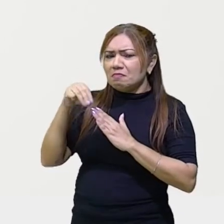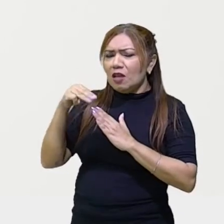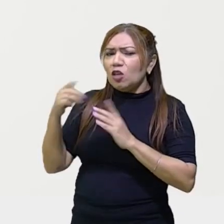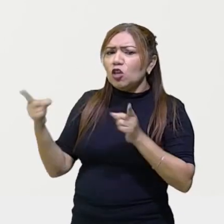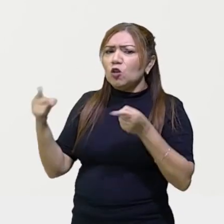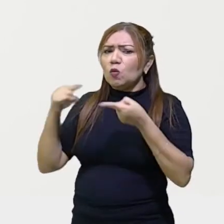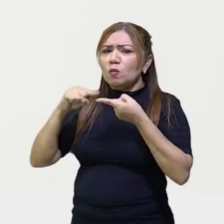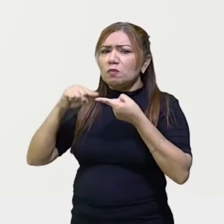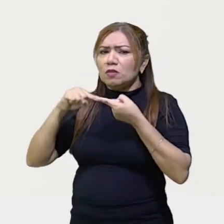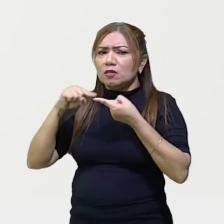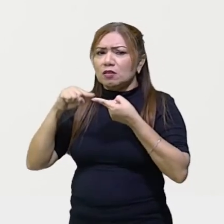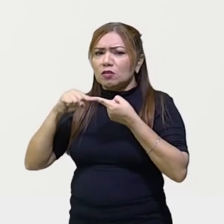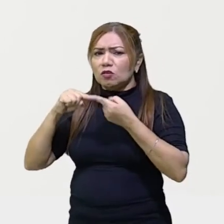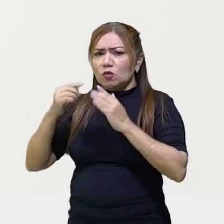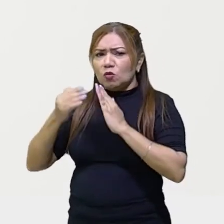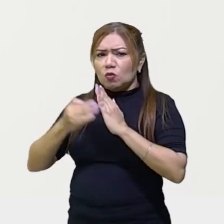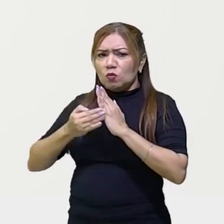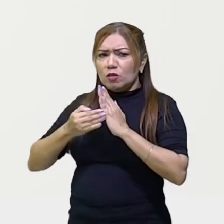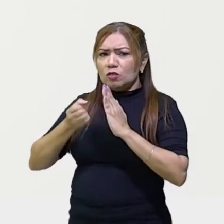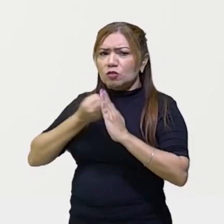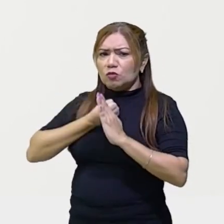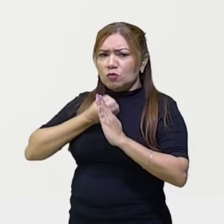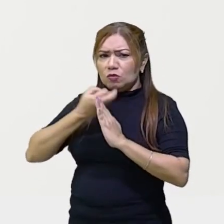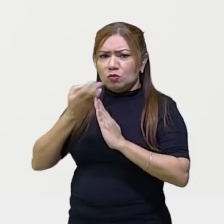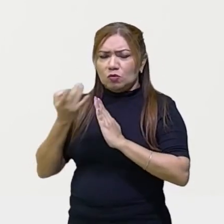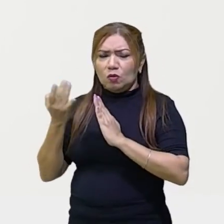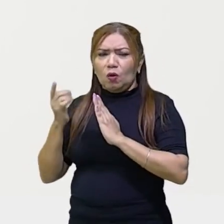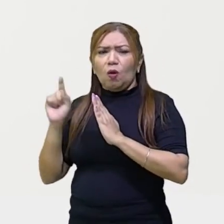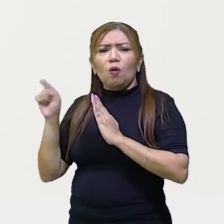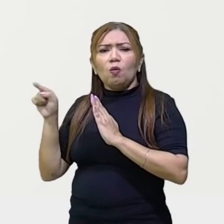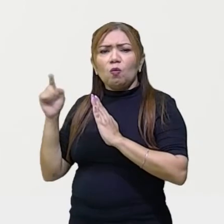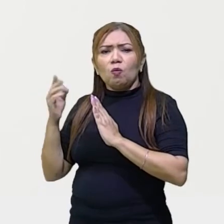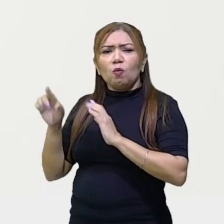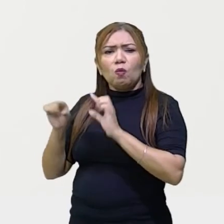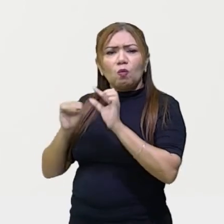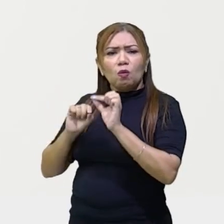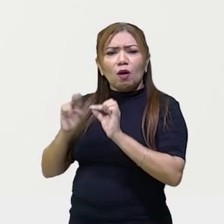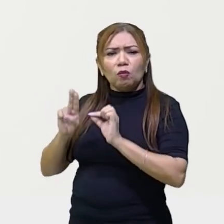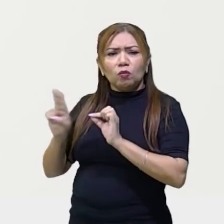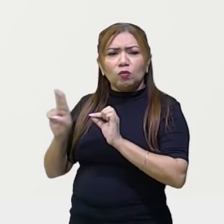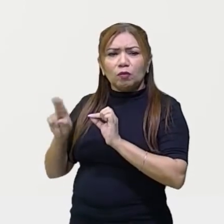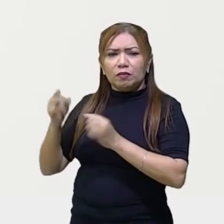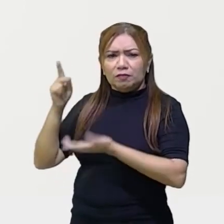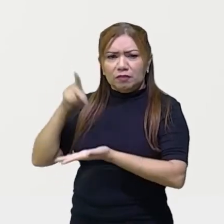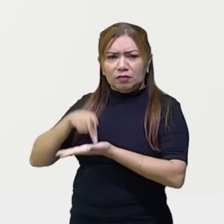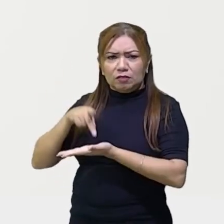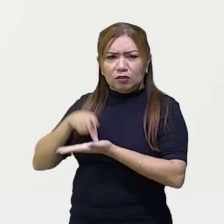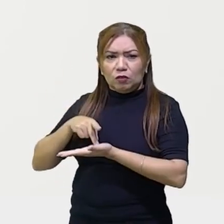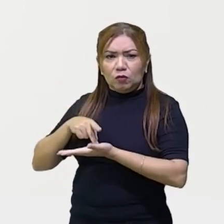ela está falando do Prisma pentagonal ou do prisma hexagonal